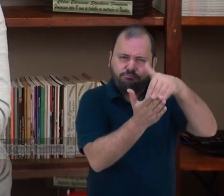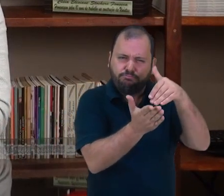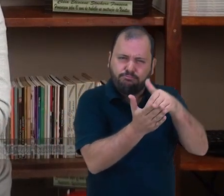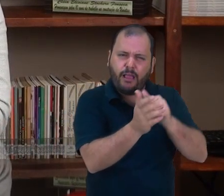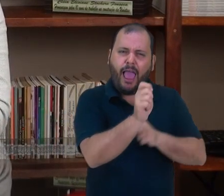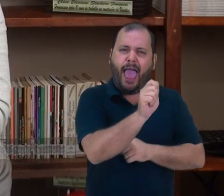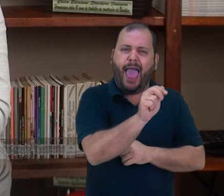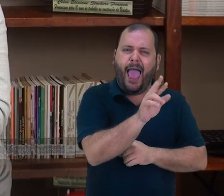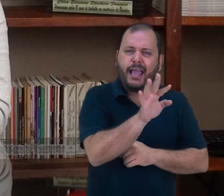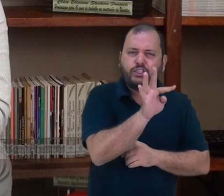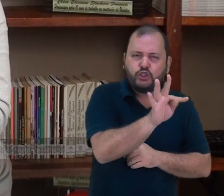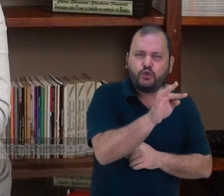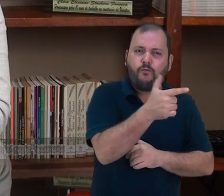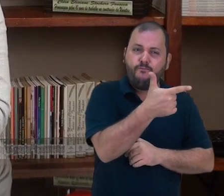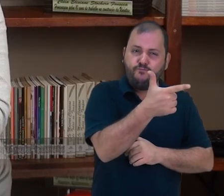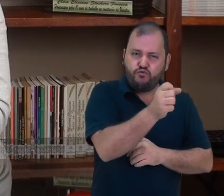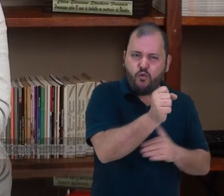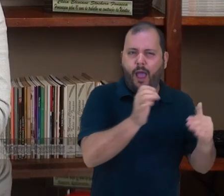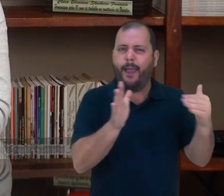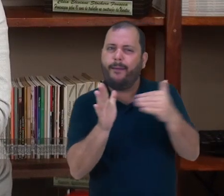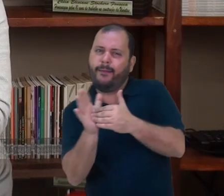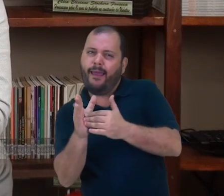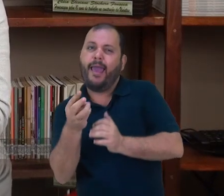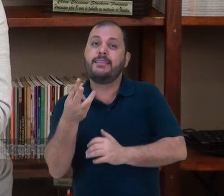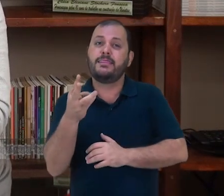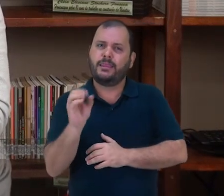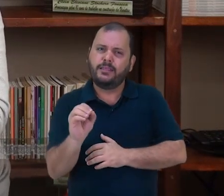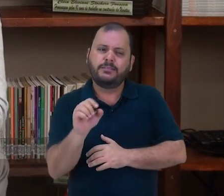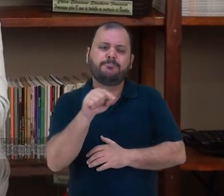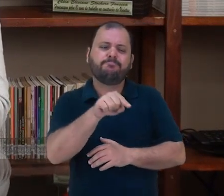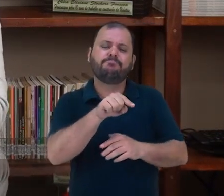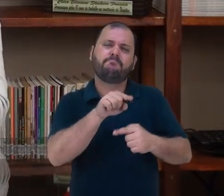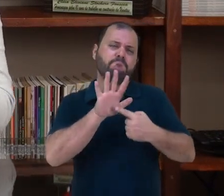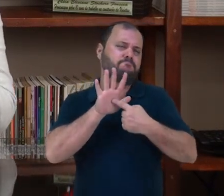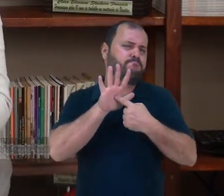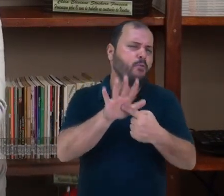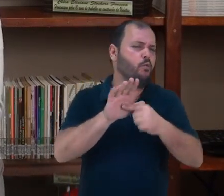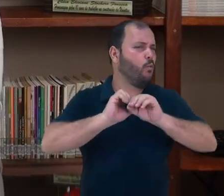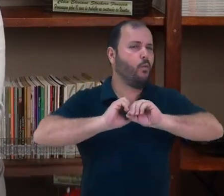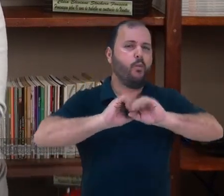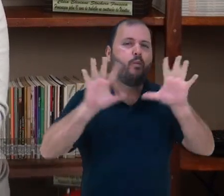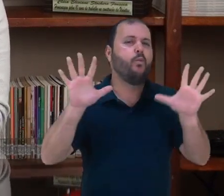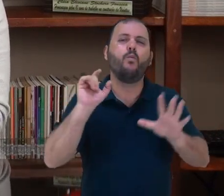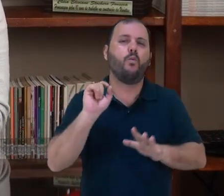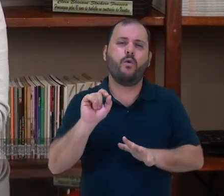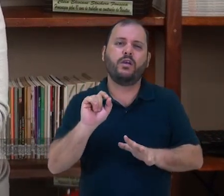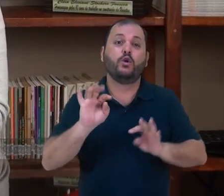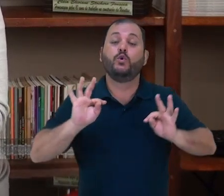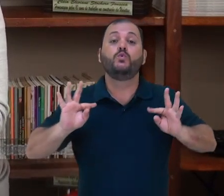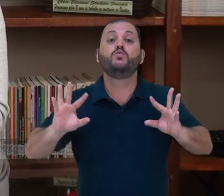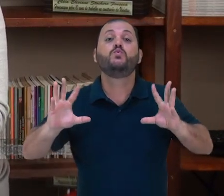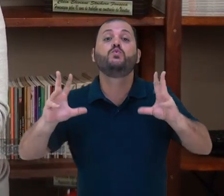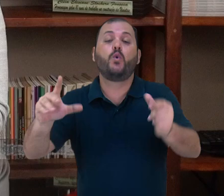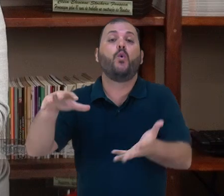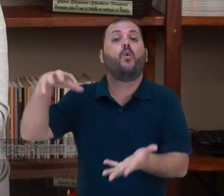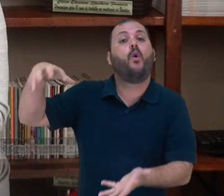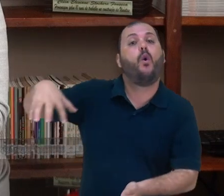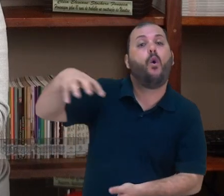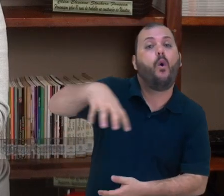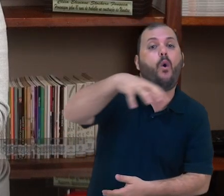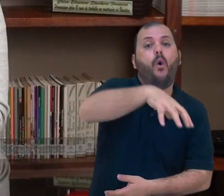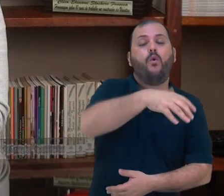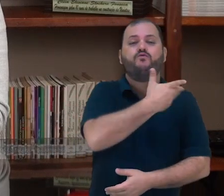nos artigos 28, 29 e 30, fica claro que todos os órgãos da administração pública, federal,